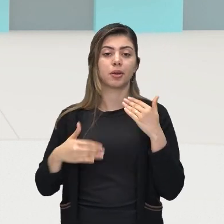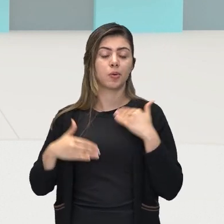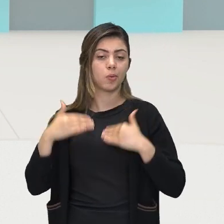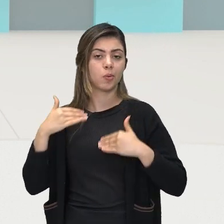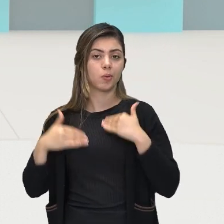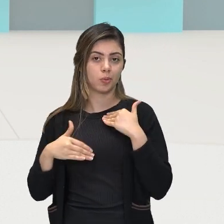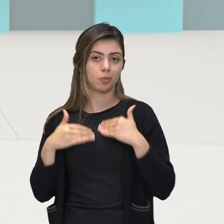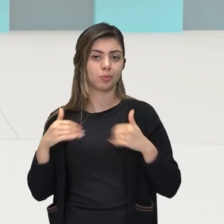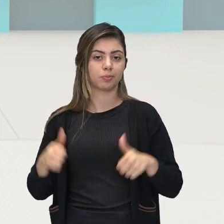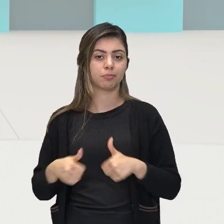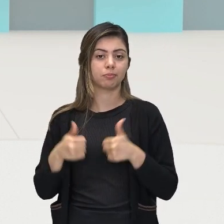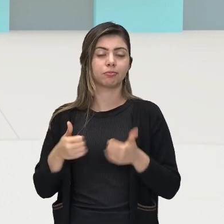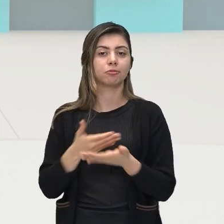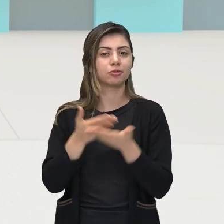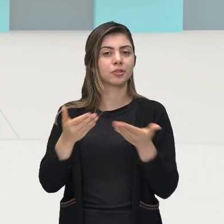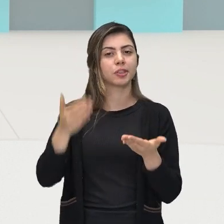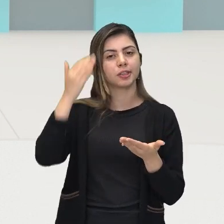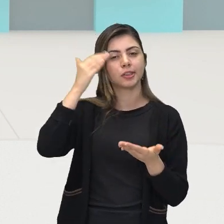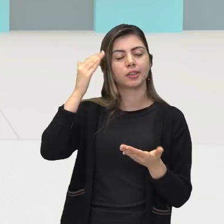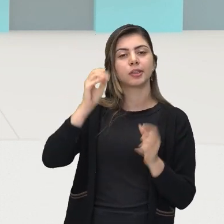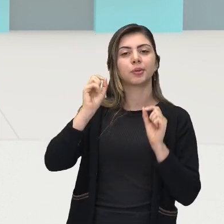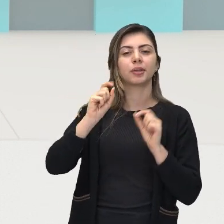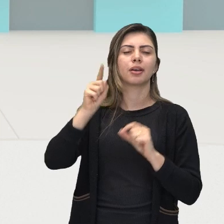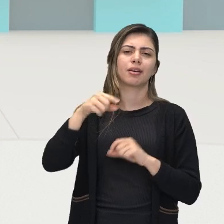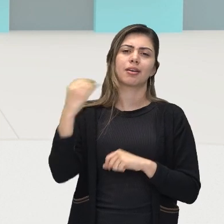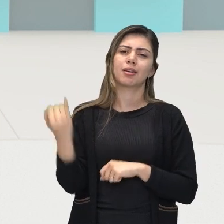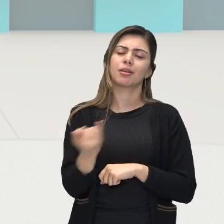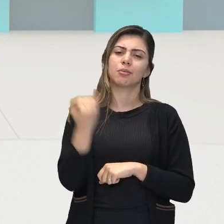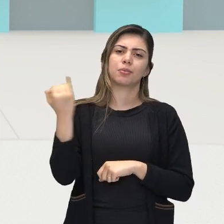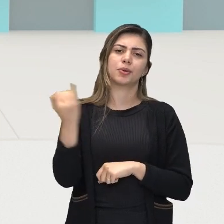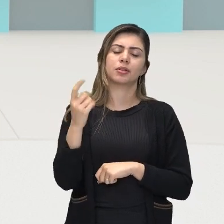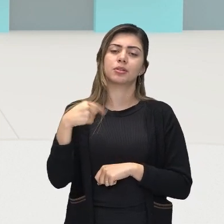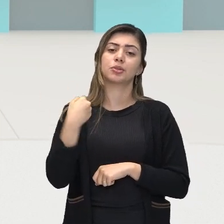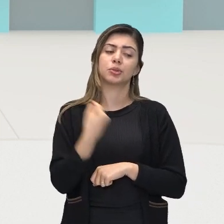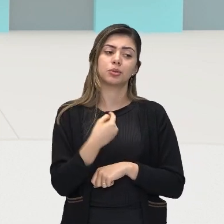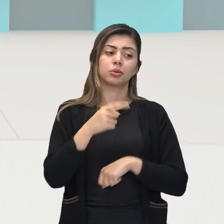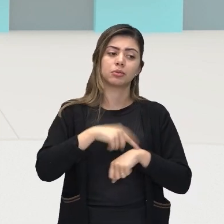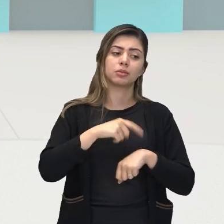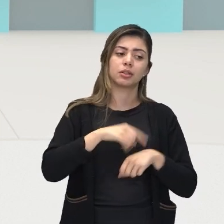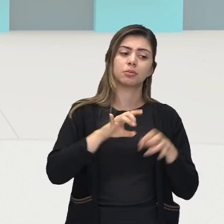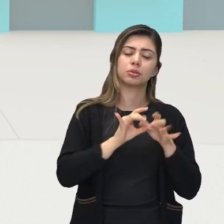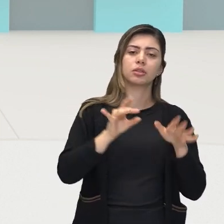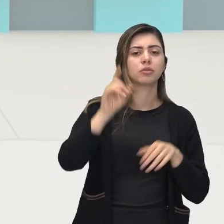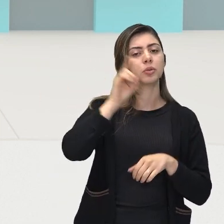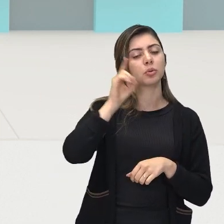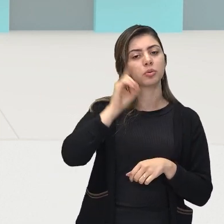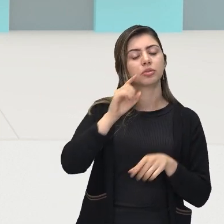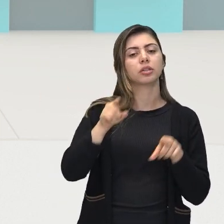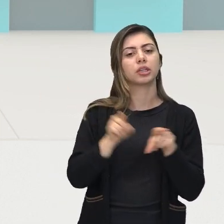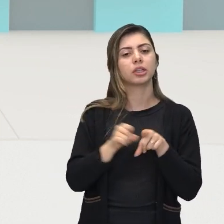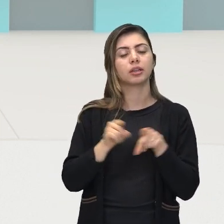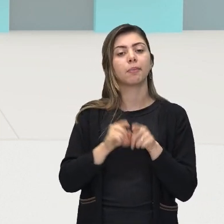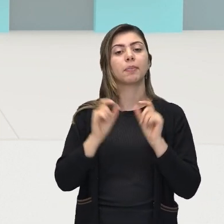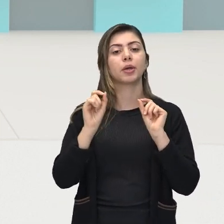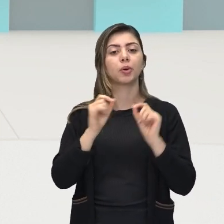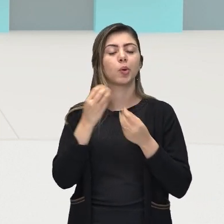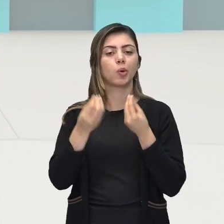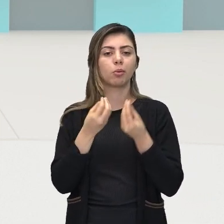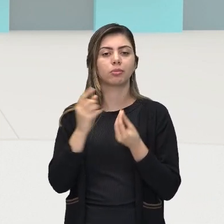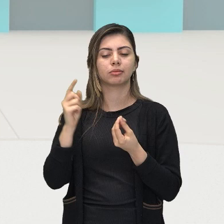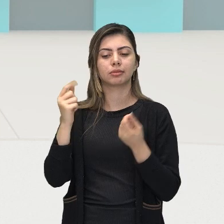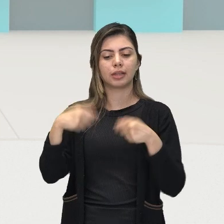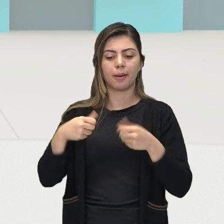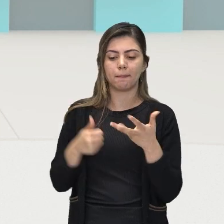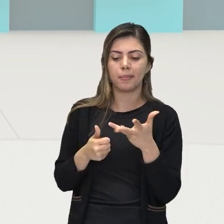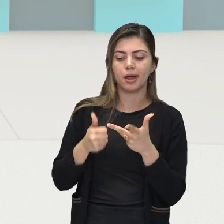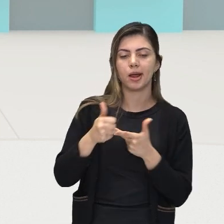físico, e que vocês tenham entendido a importância, né, do lazer para o nosso dia a dia, como também da melhora das nossas